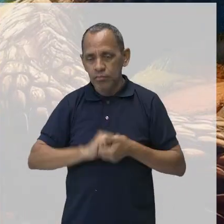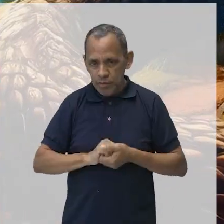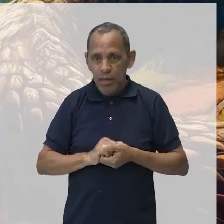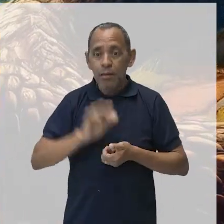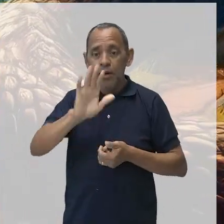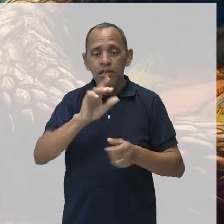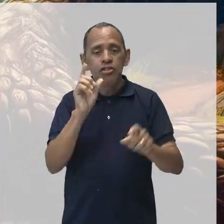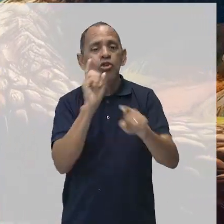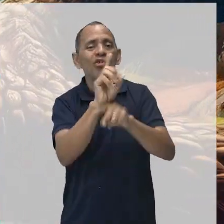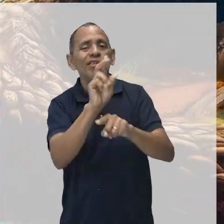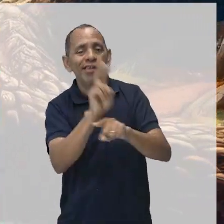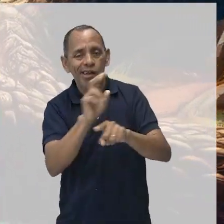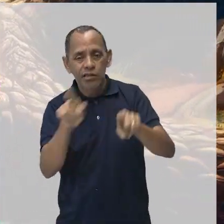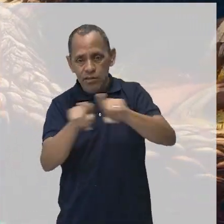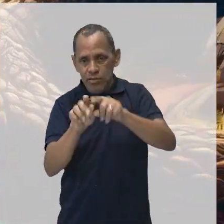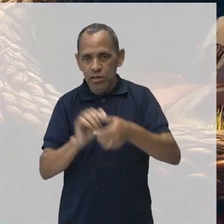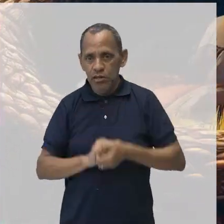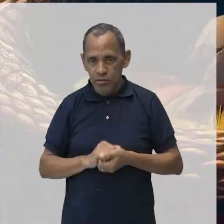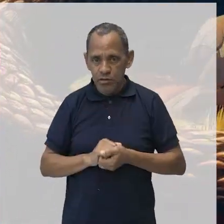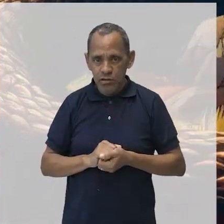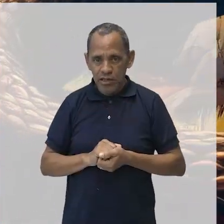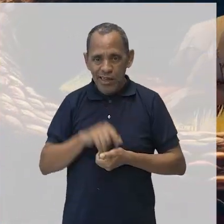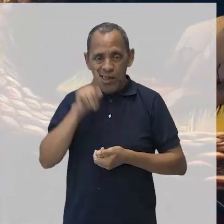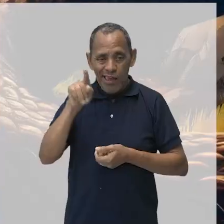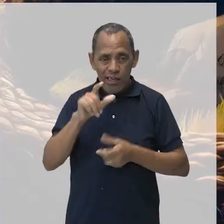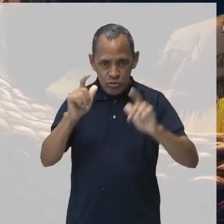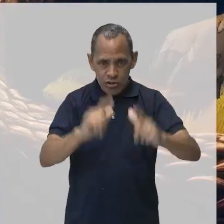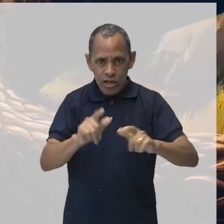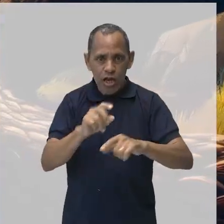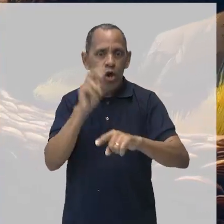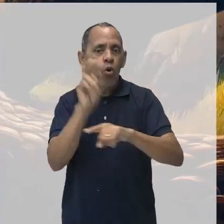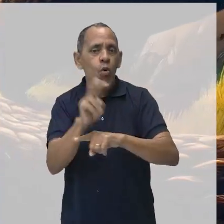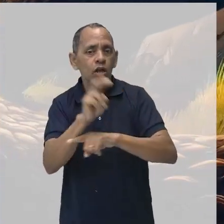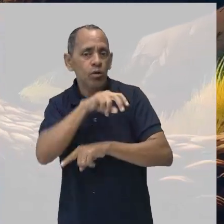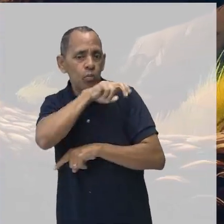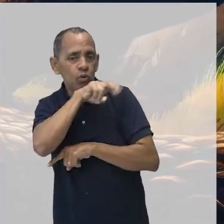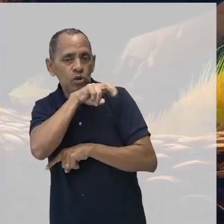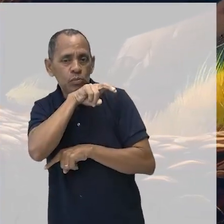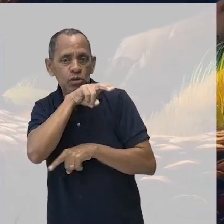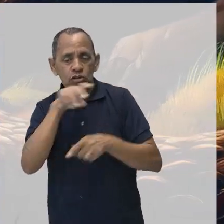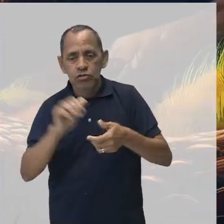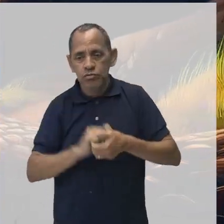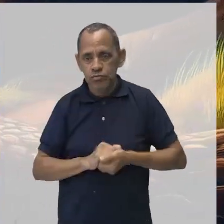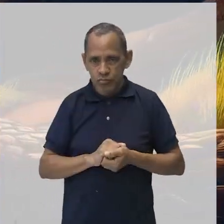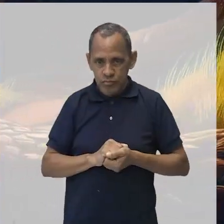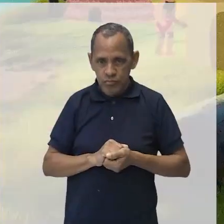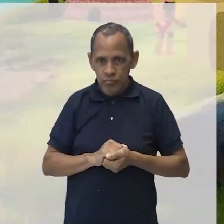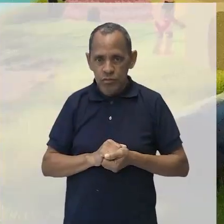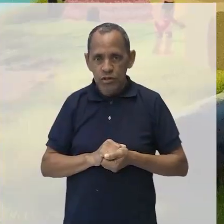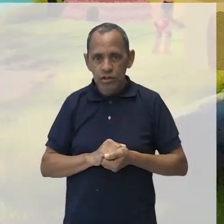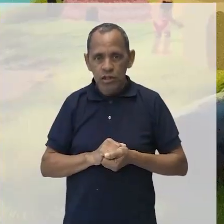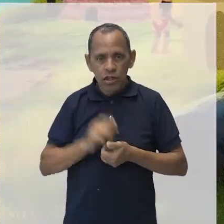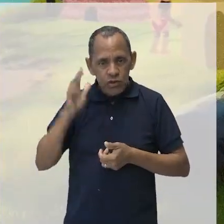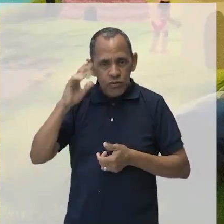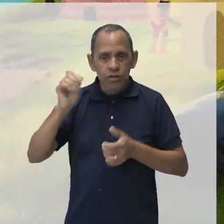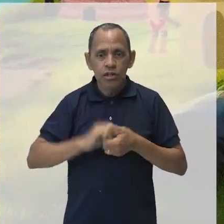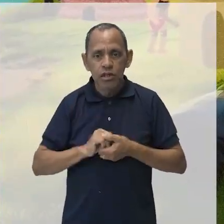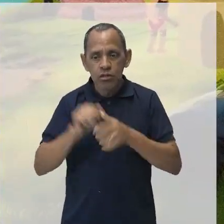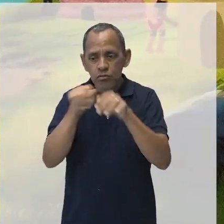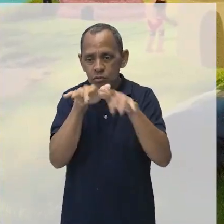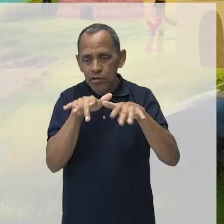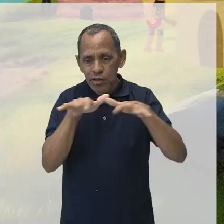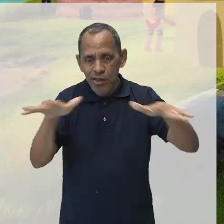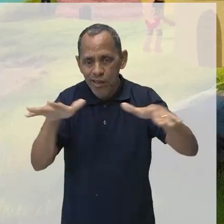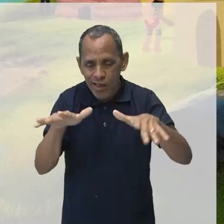por uma grande cobra por ordem de Cowboy, chefe do povo do fundo das águas. Resolveram então